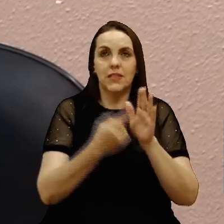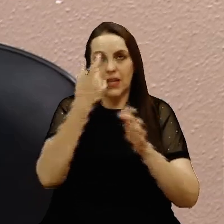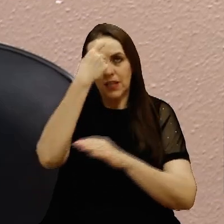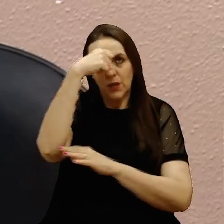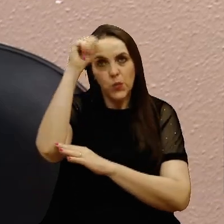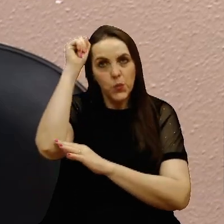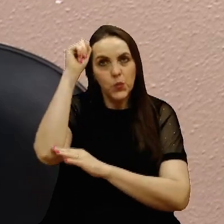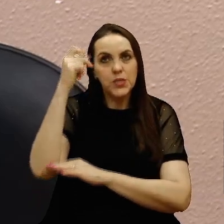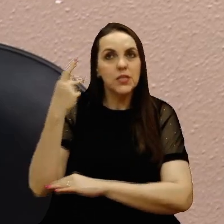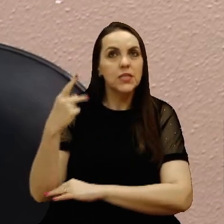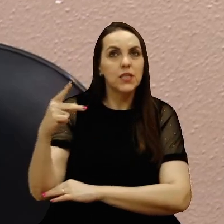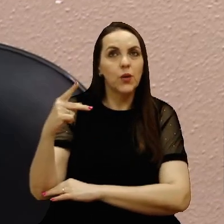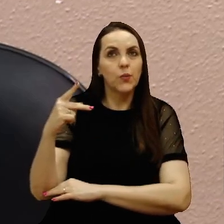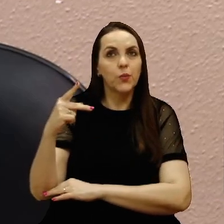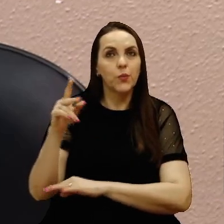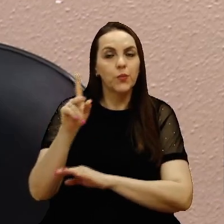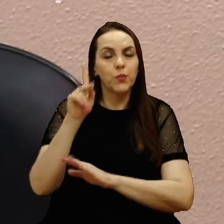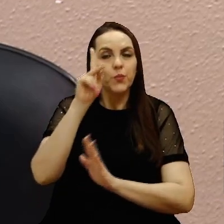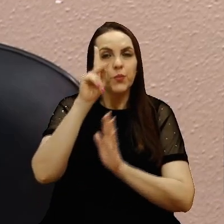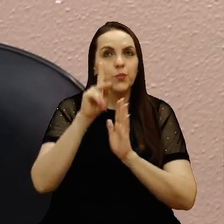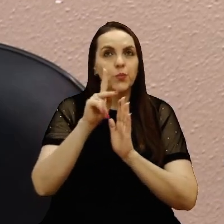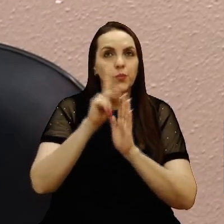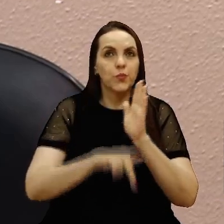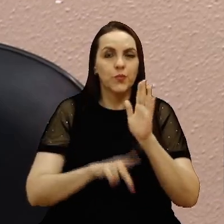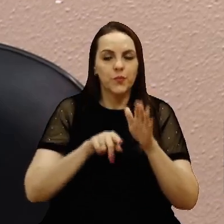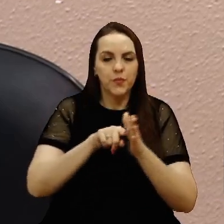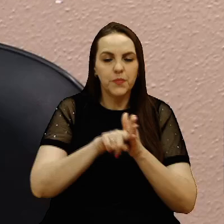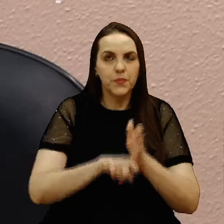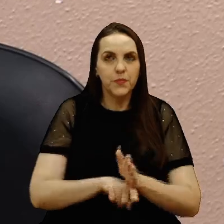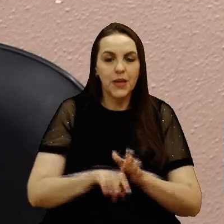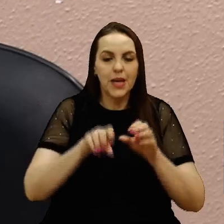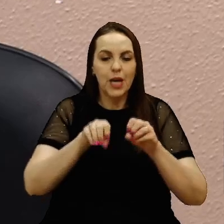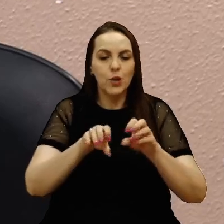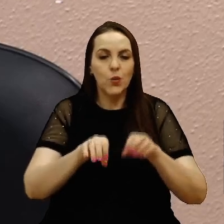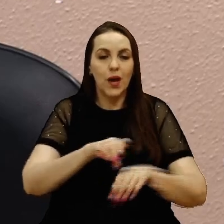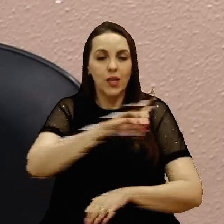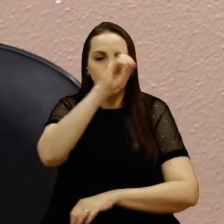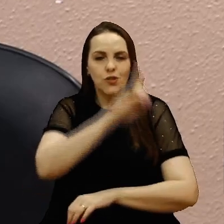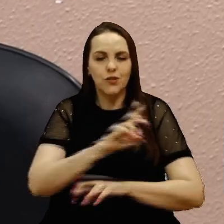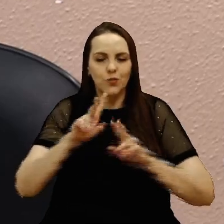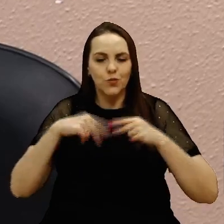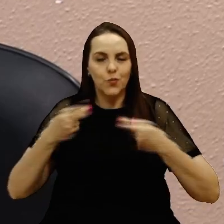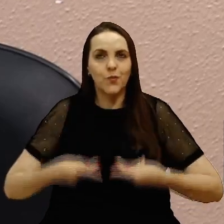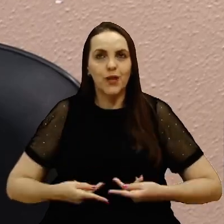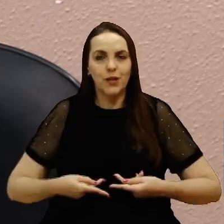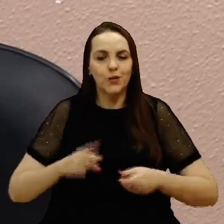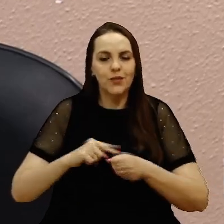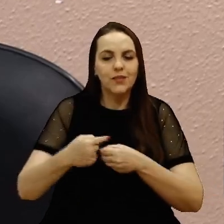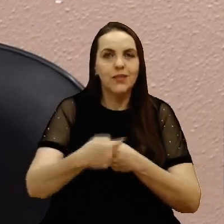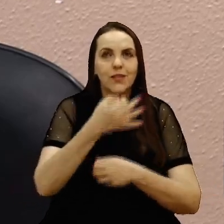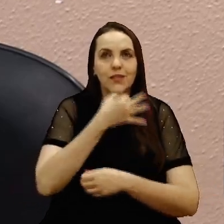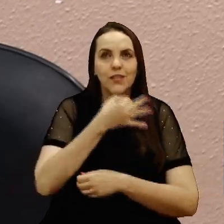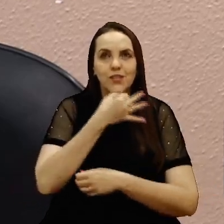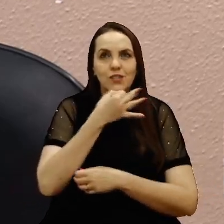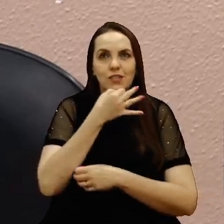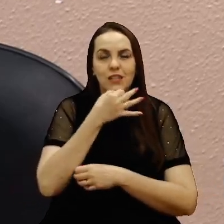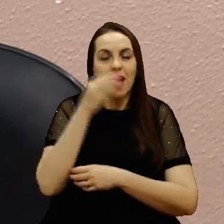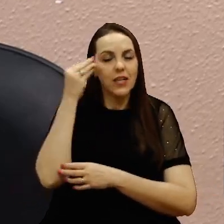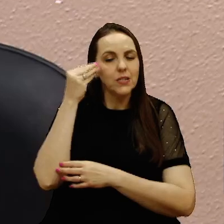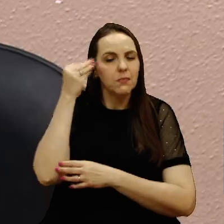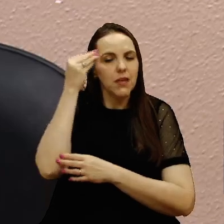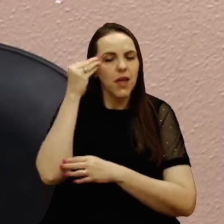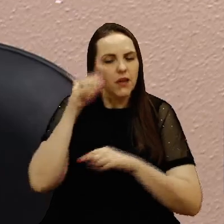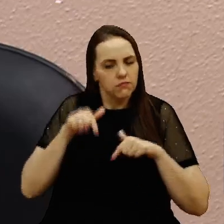o seu projeto de pesquisa, que é Educar em Direitos Humanos no município de Caxias do Sul, as experiências de militantes negras. Então, a Rúbia tem toda